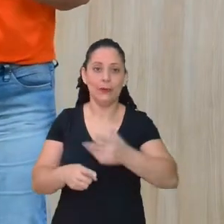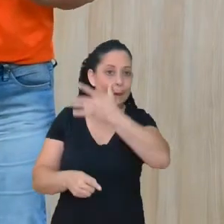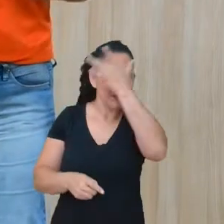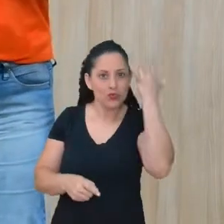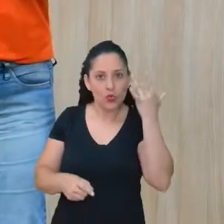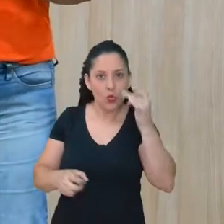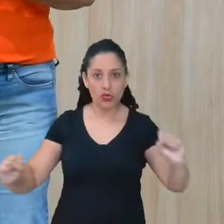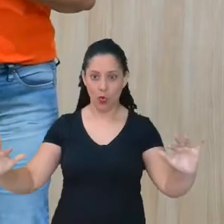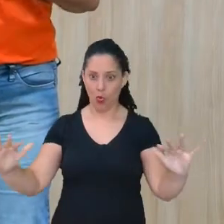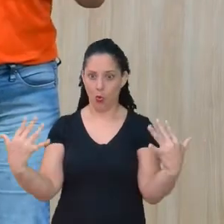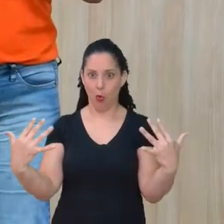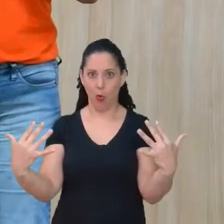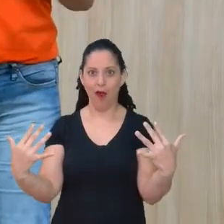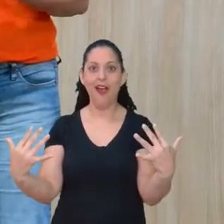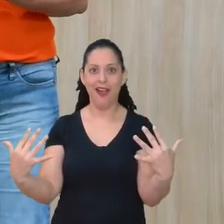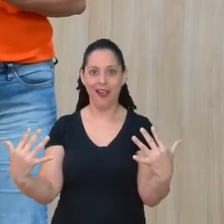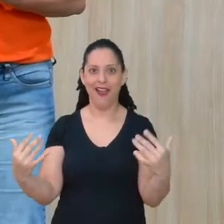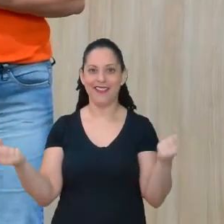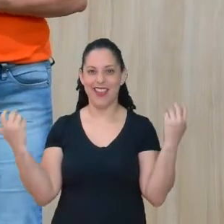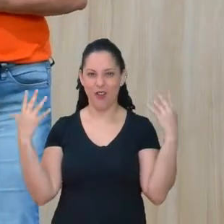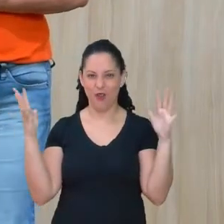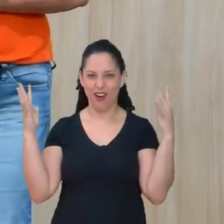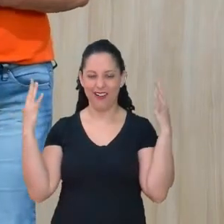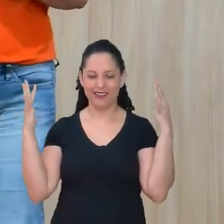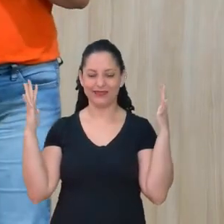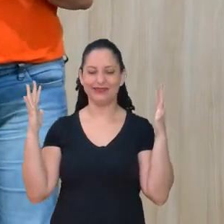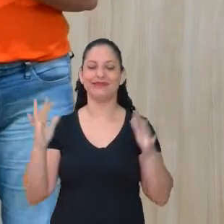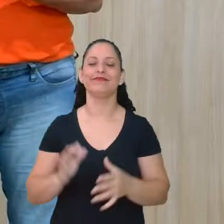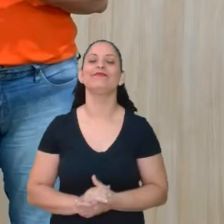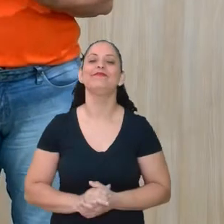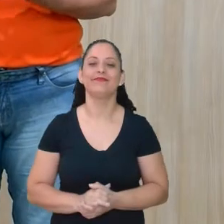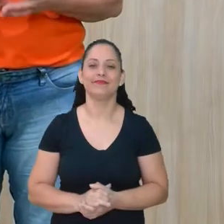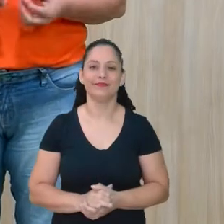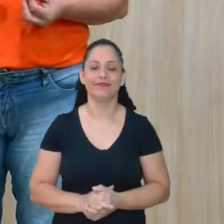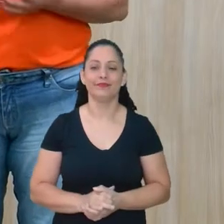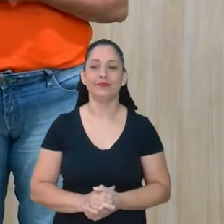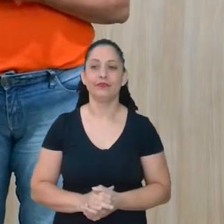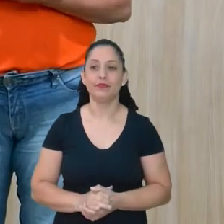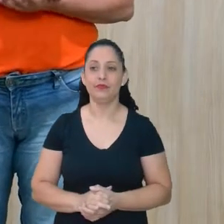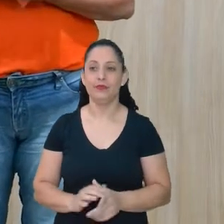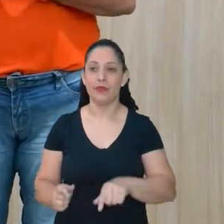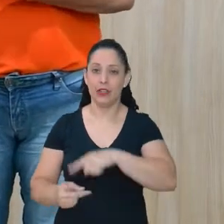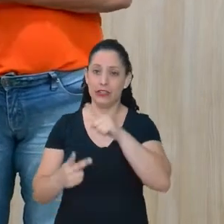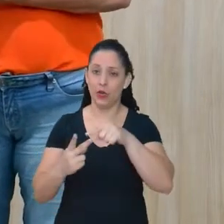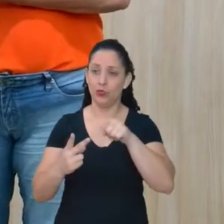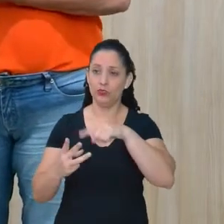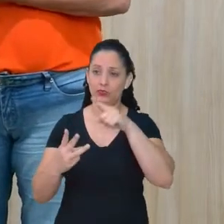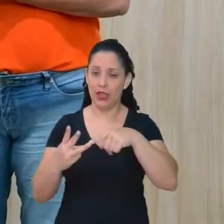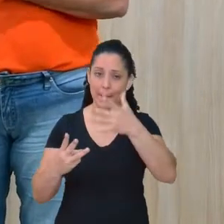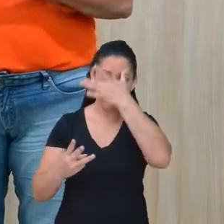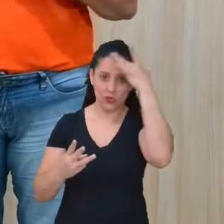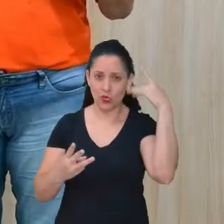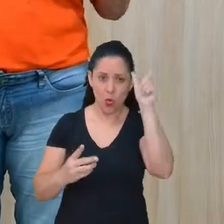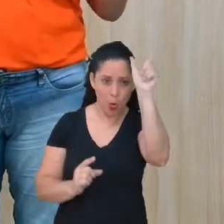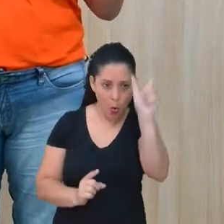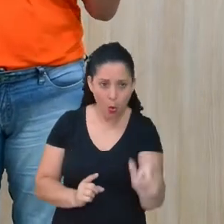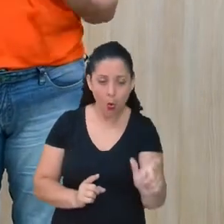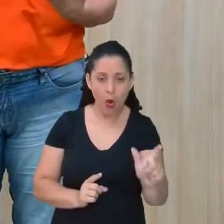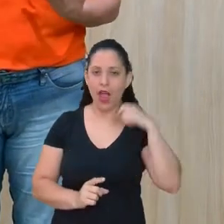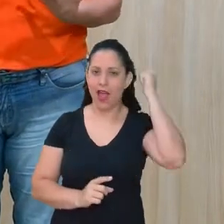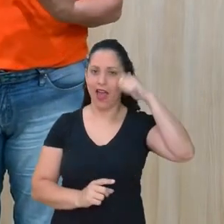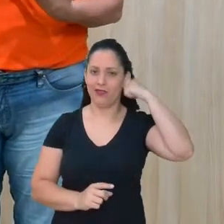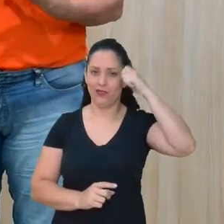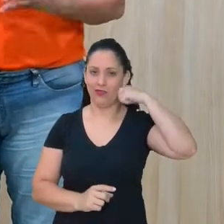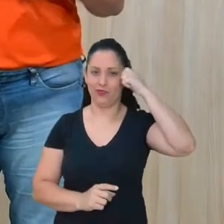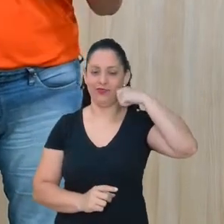vai dar à arte a presença, né? A existência. E o ator ou atriz, né? Que é quem atua